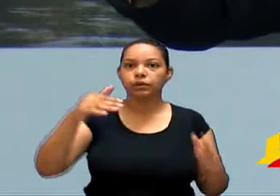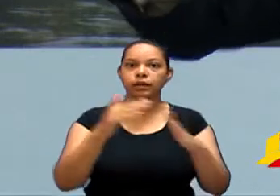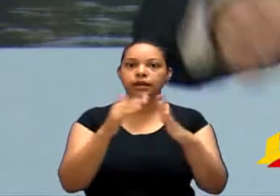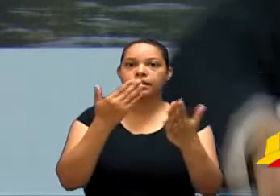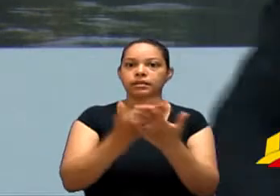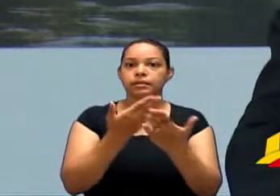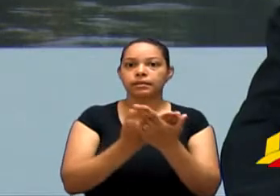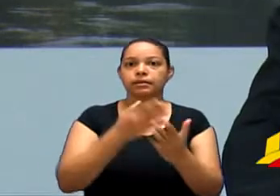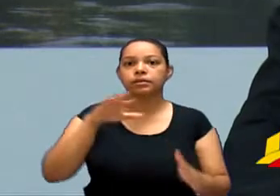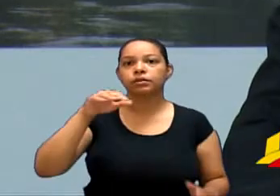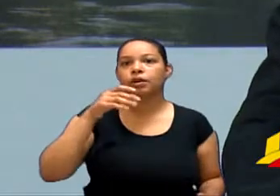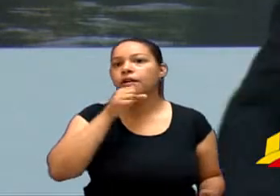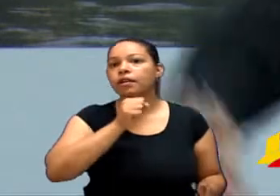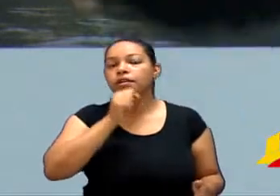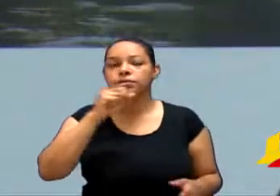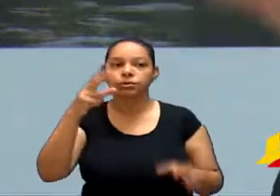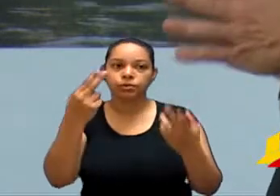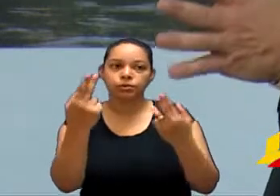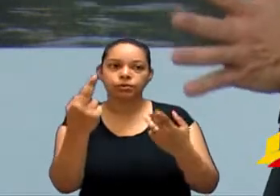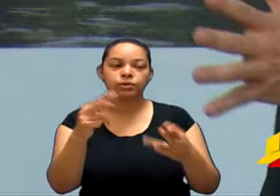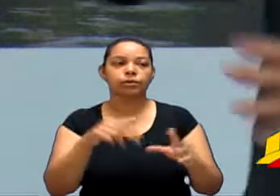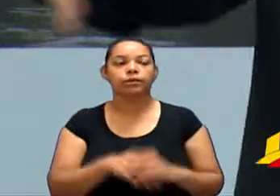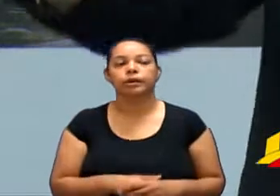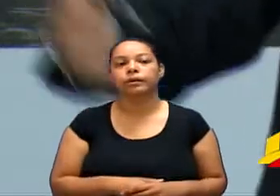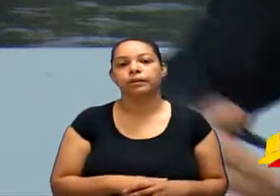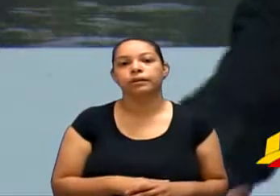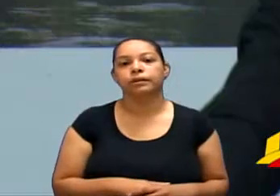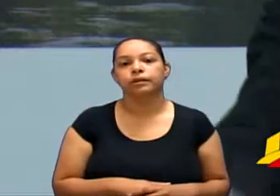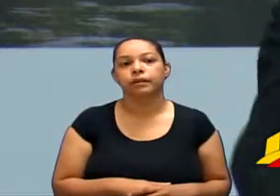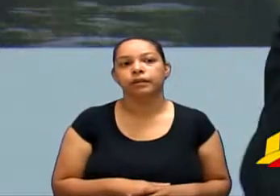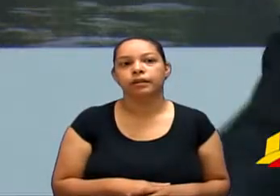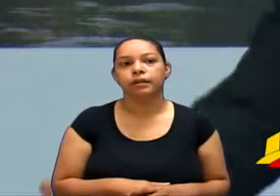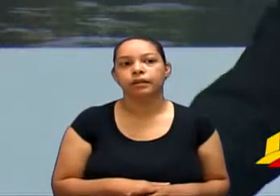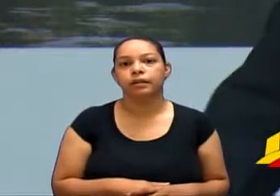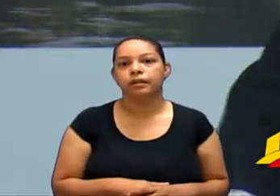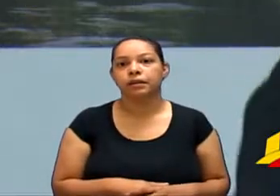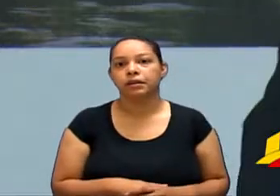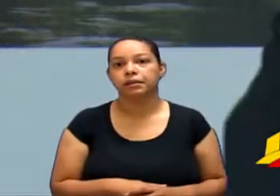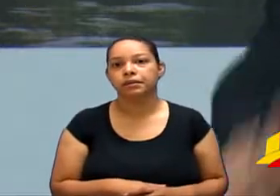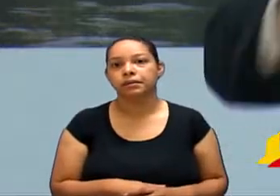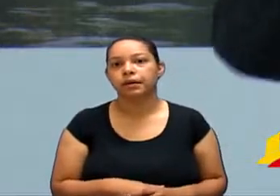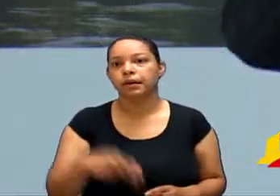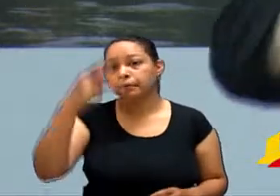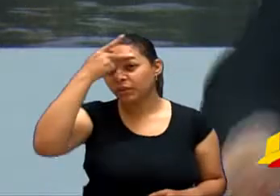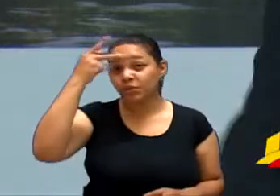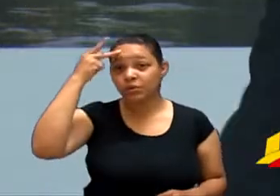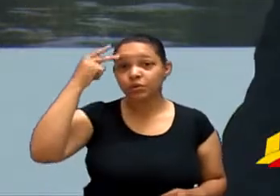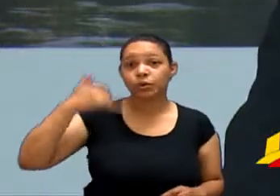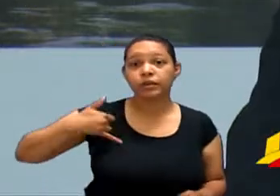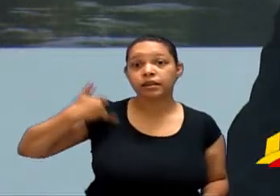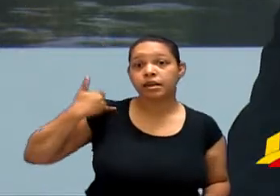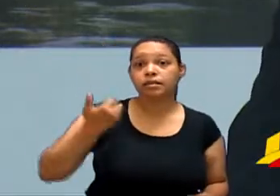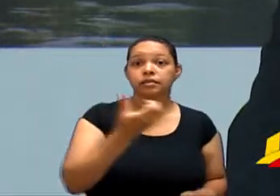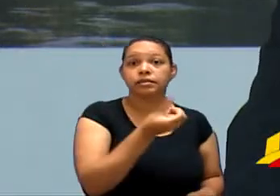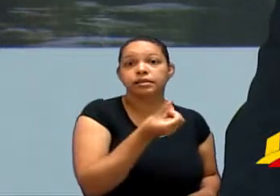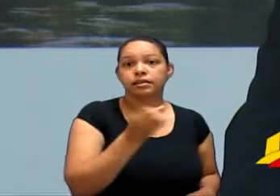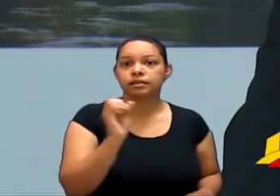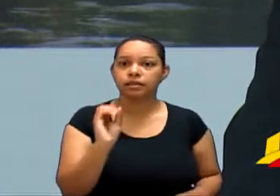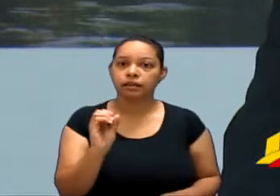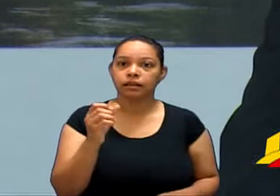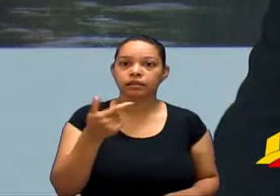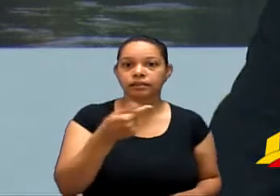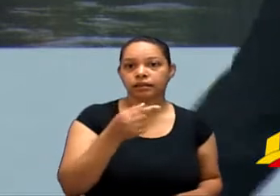sabe que quando vai somar a hora que o cara tiver lá com 60 70 anos aí o cara vai estar lá Pô devia ter votado naquele projeto do